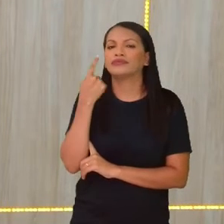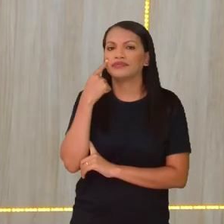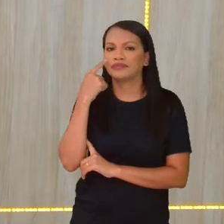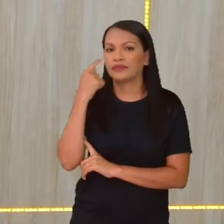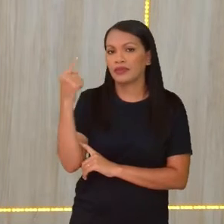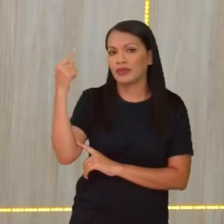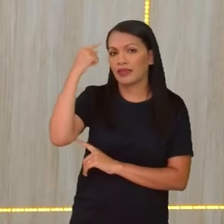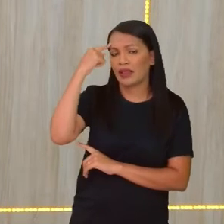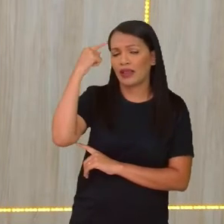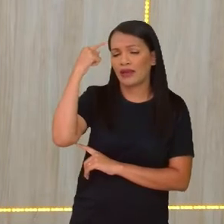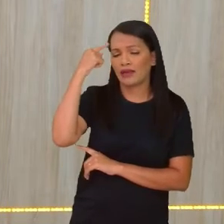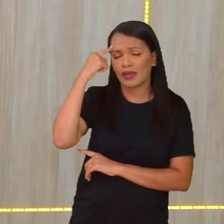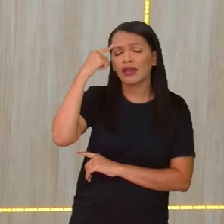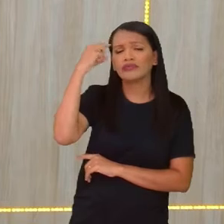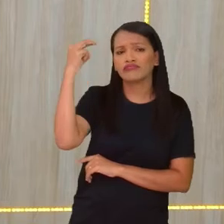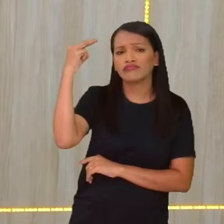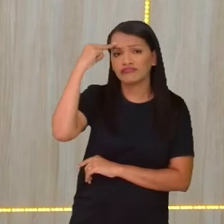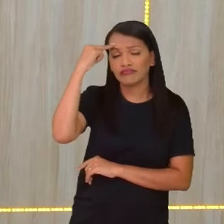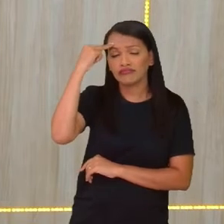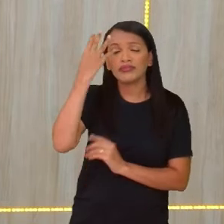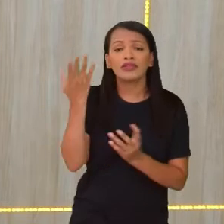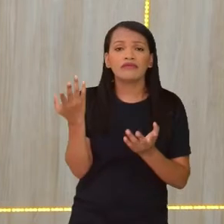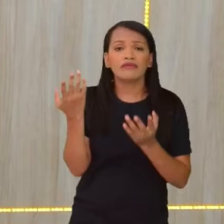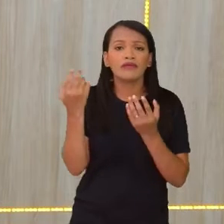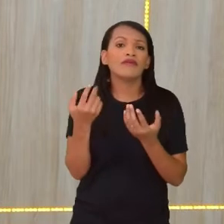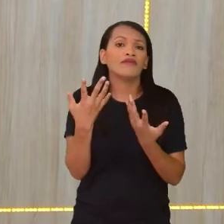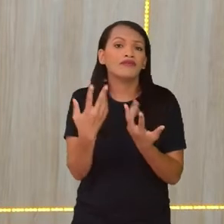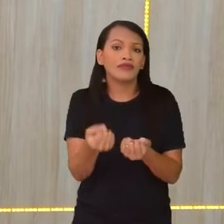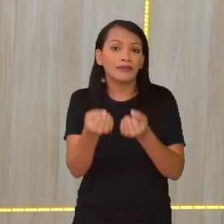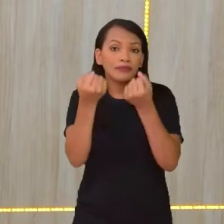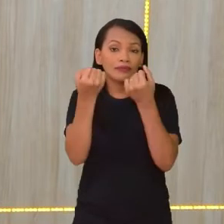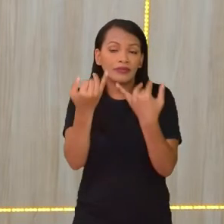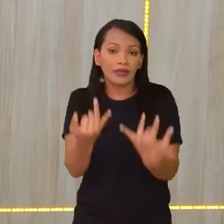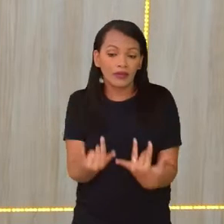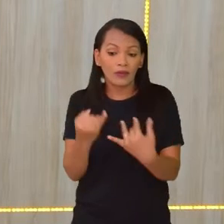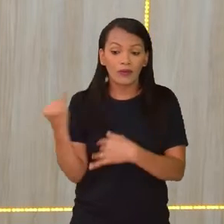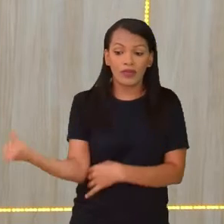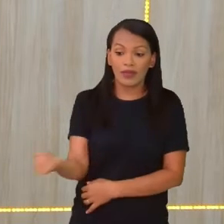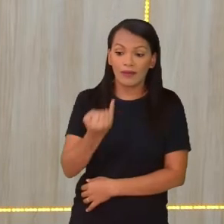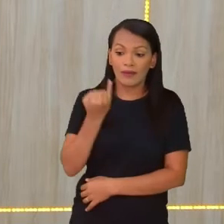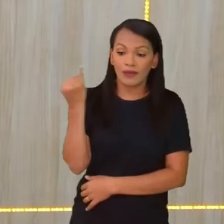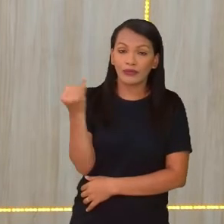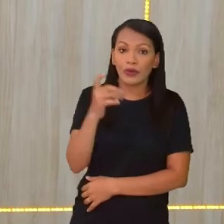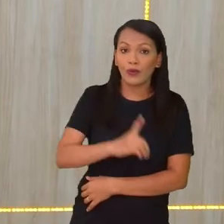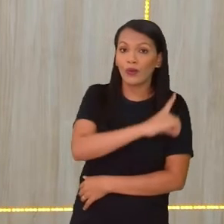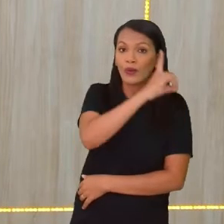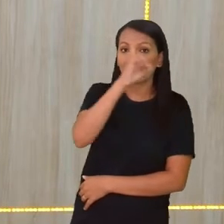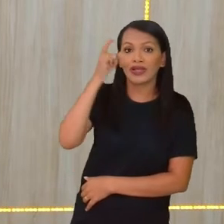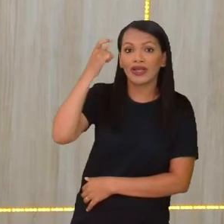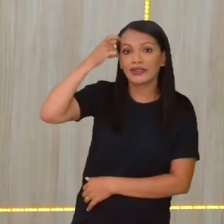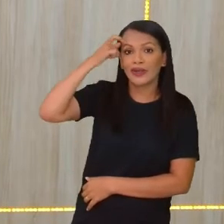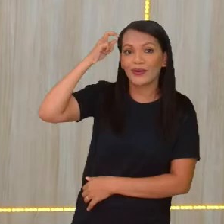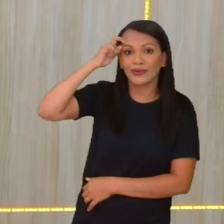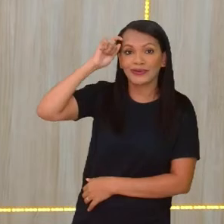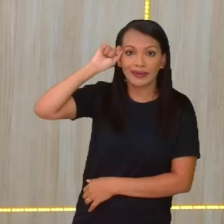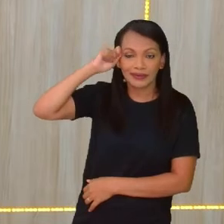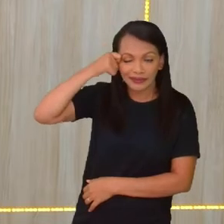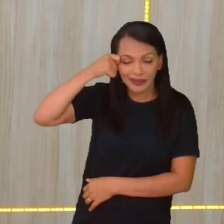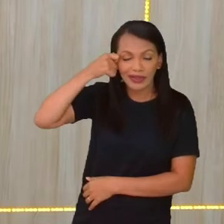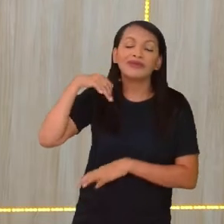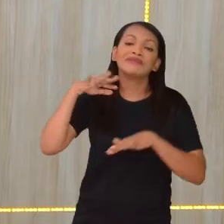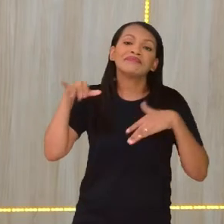vai explicar qual é a importância de Zumbi para o Dia da Consciência Negra. E como a gente